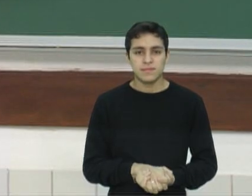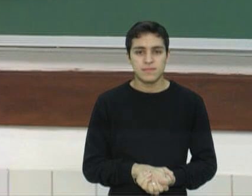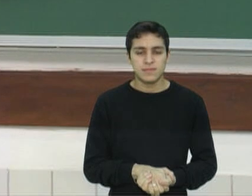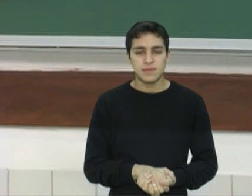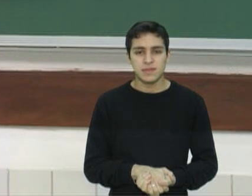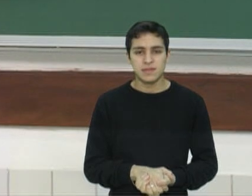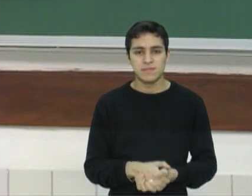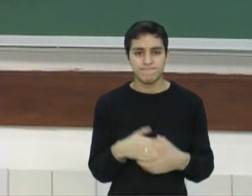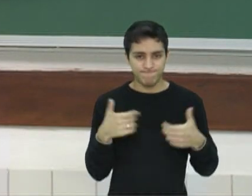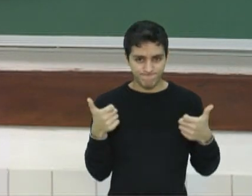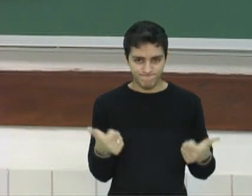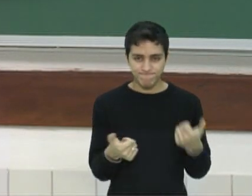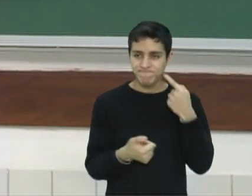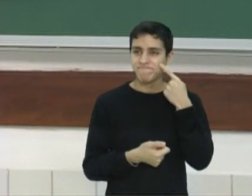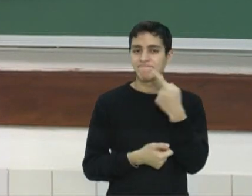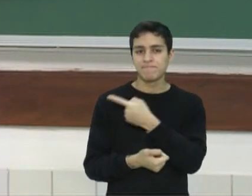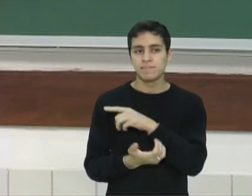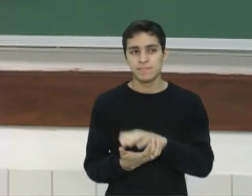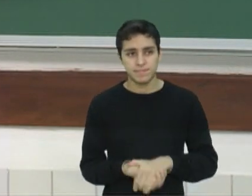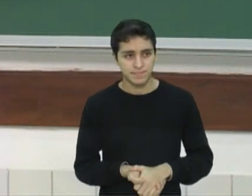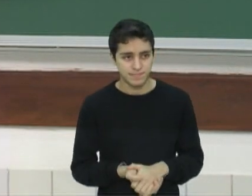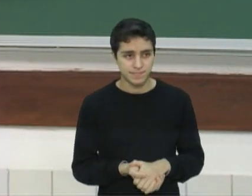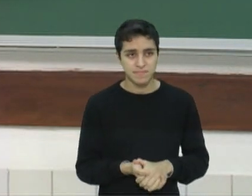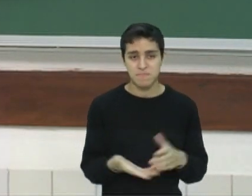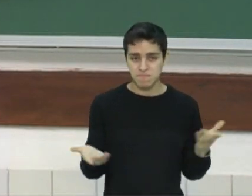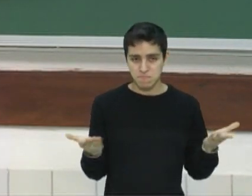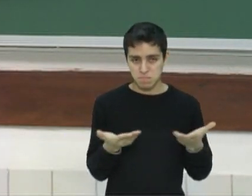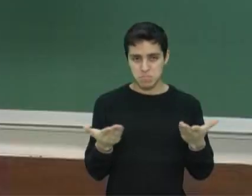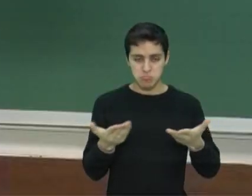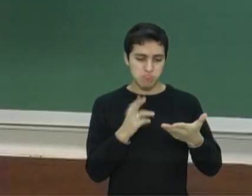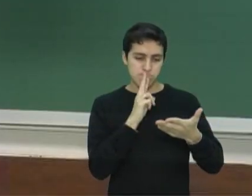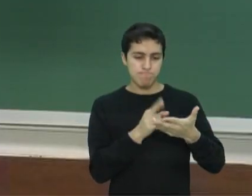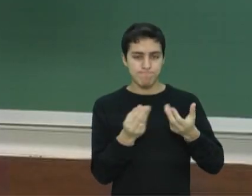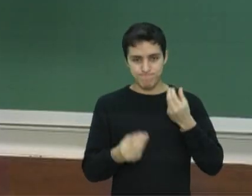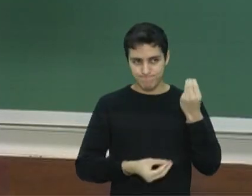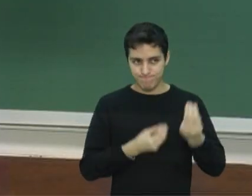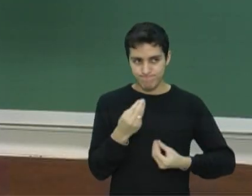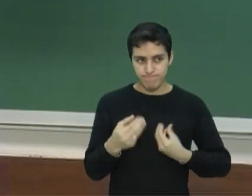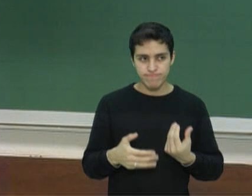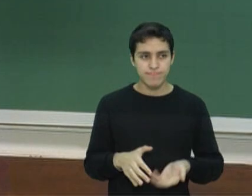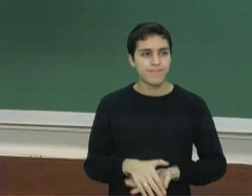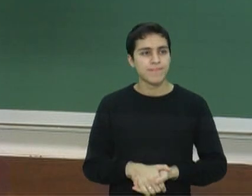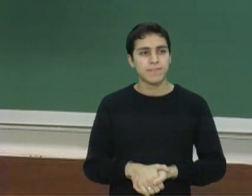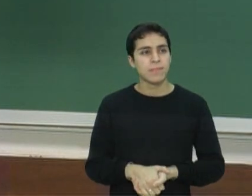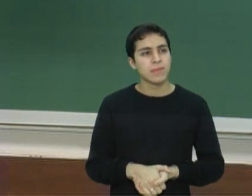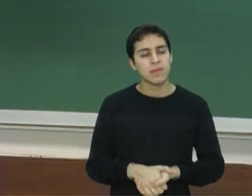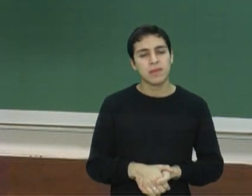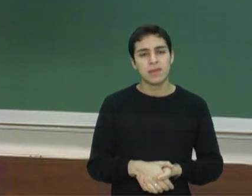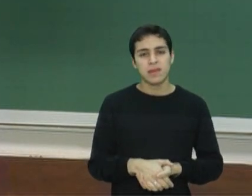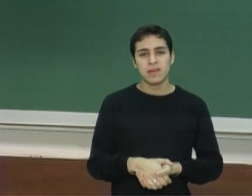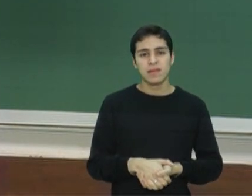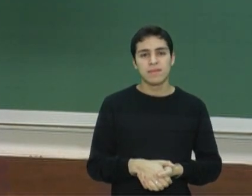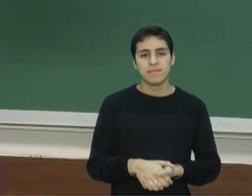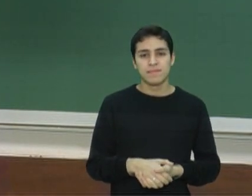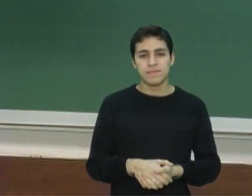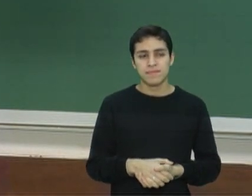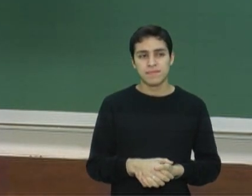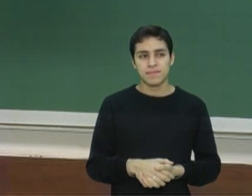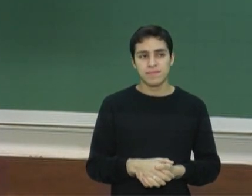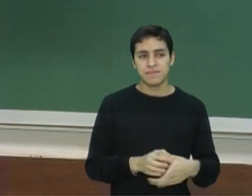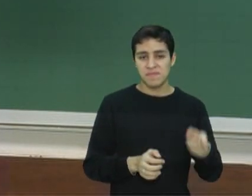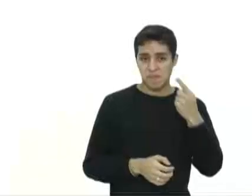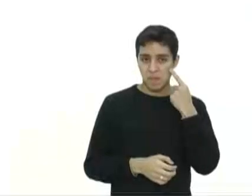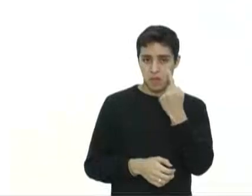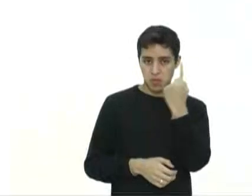Muy bien, chicos. A ver, entonces, ¿cómo se quedó nuestro quiz? Tenemos aí la 1,